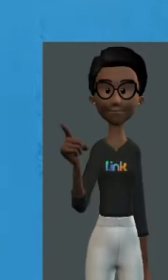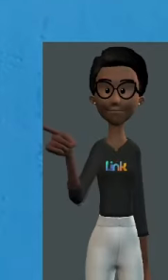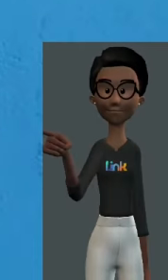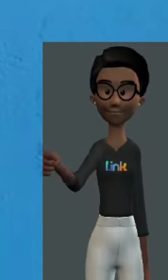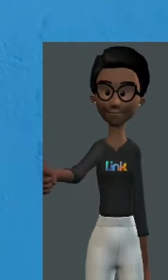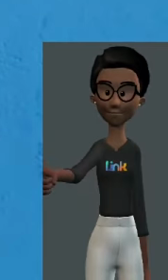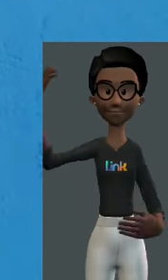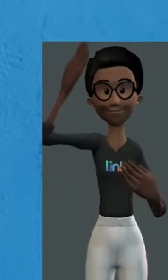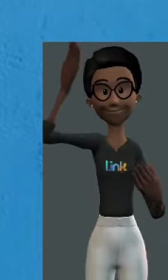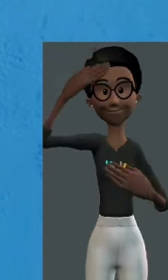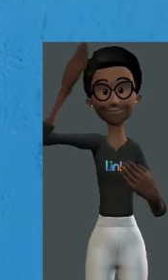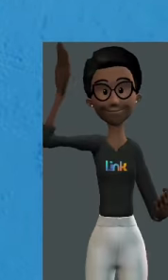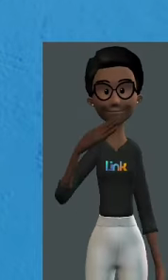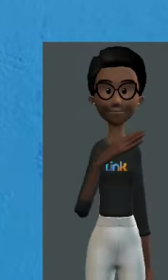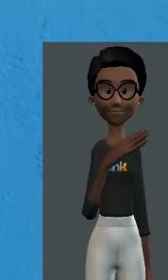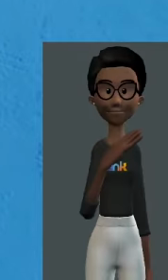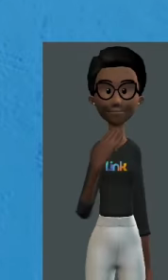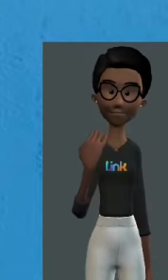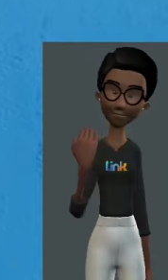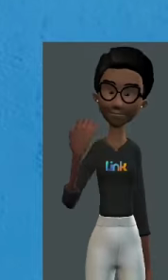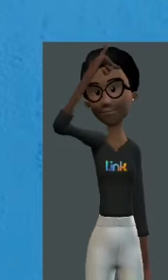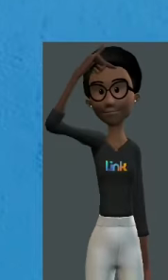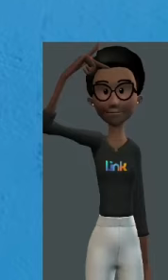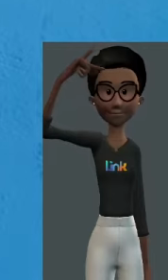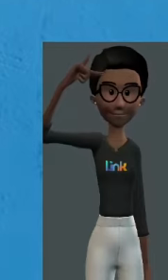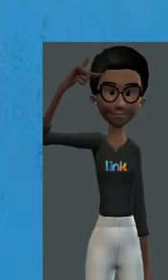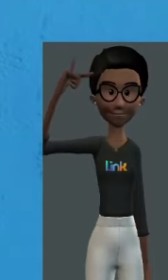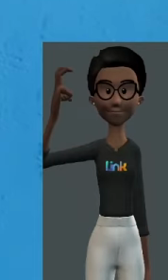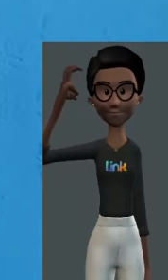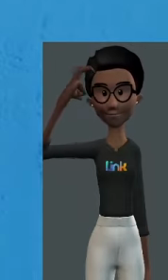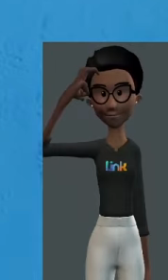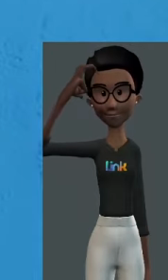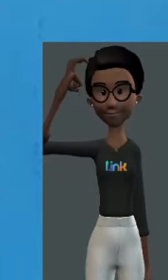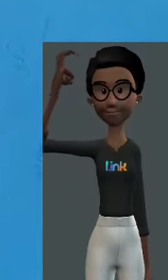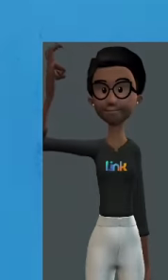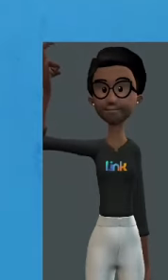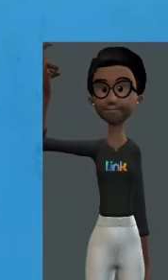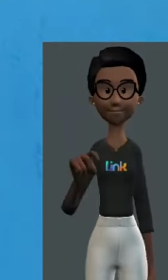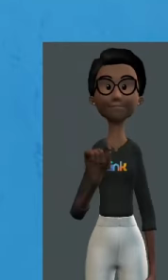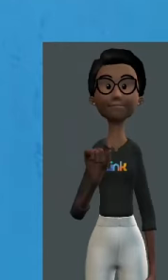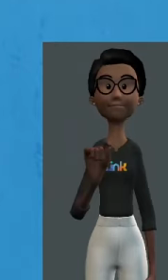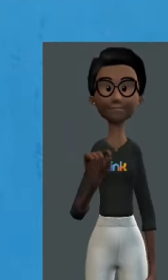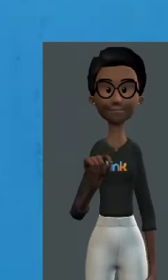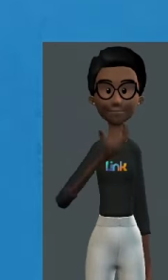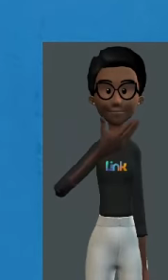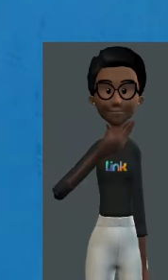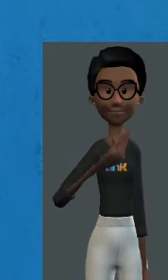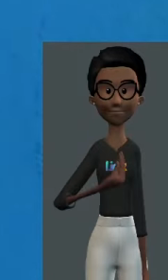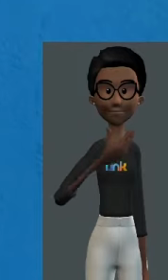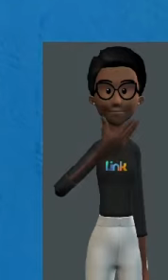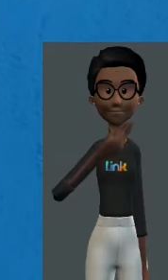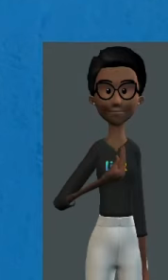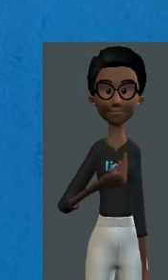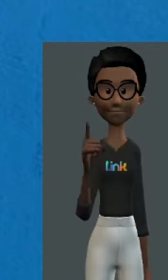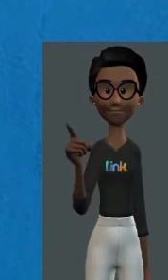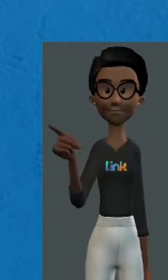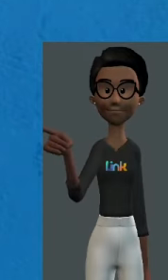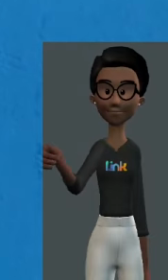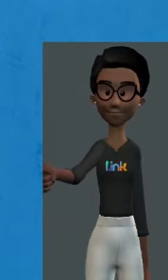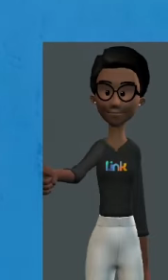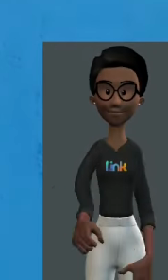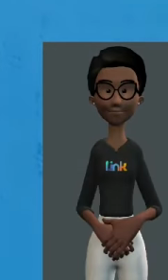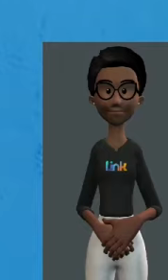isso acontecesse, a sociedade estaria tendo uma grande perda. Porque ao invés de lavrar a lavoura, aquele camarada poderia